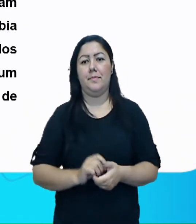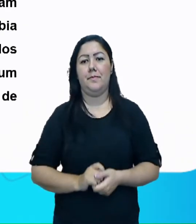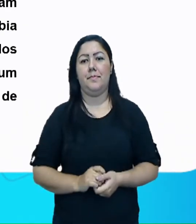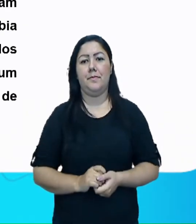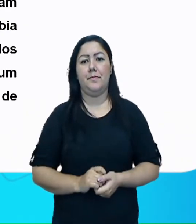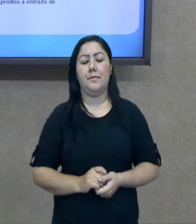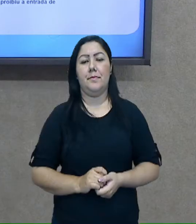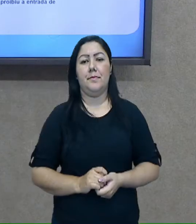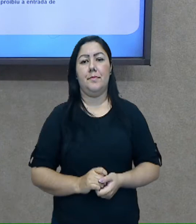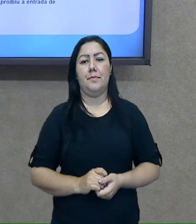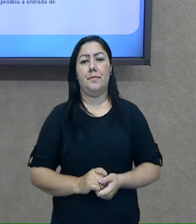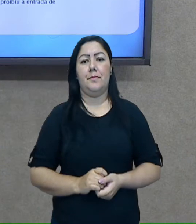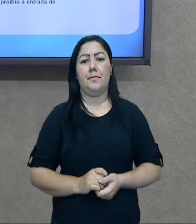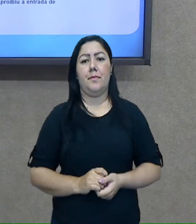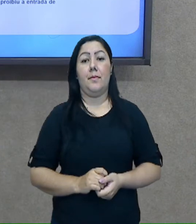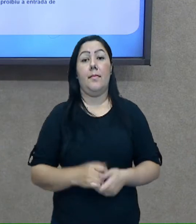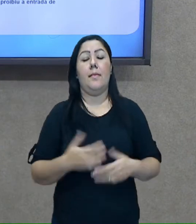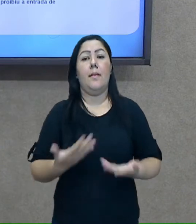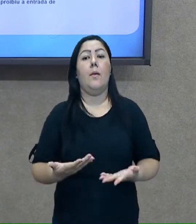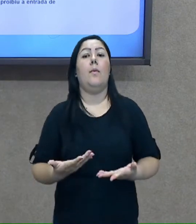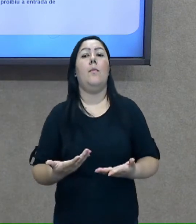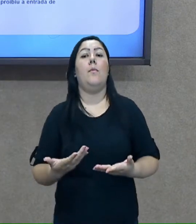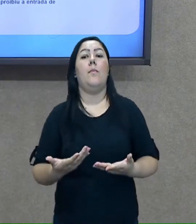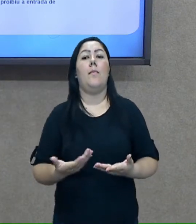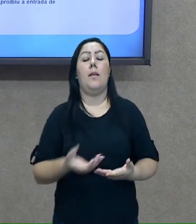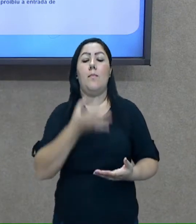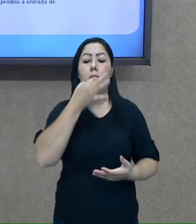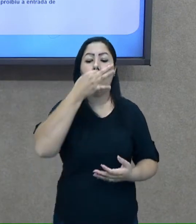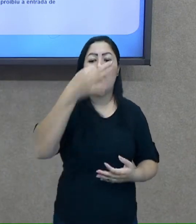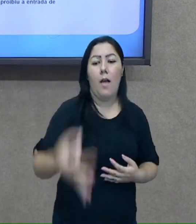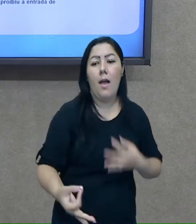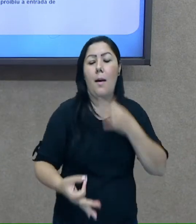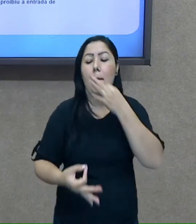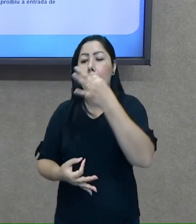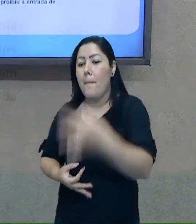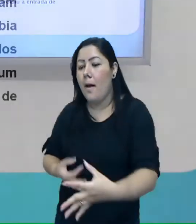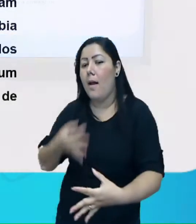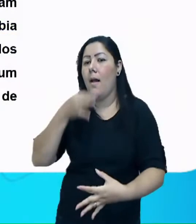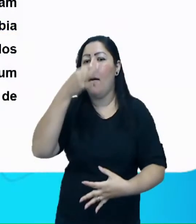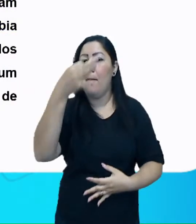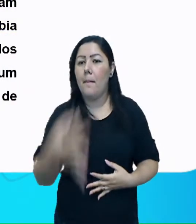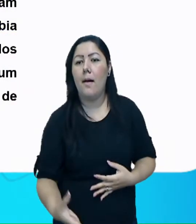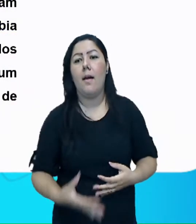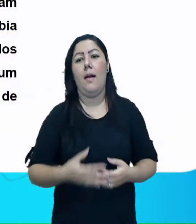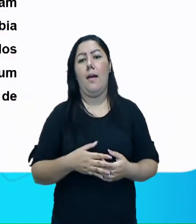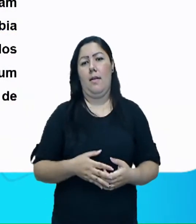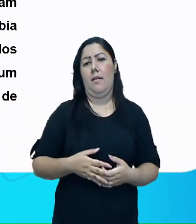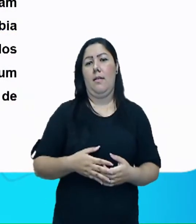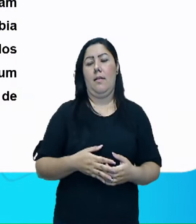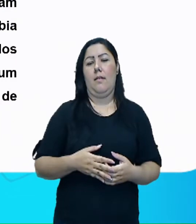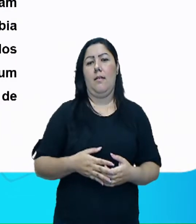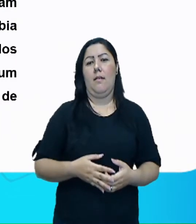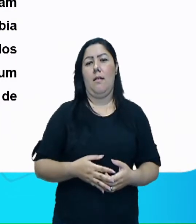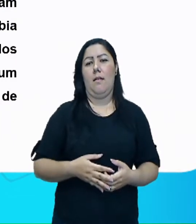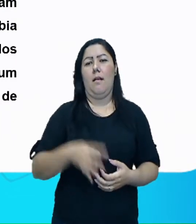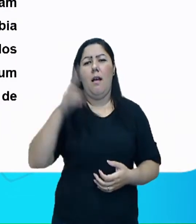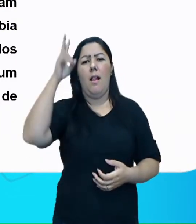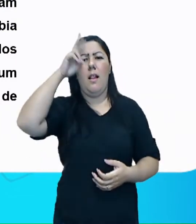ele vem e contra-argumenta, certo? Devo lembrar que não estamos em um país